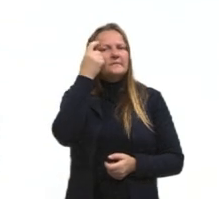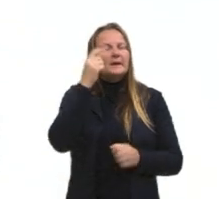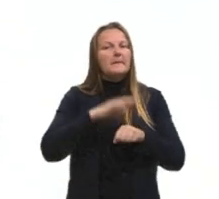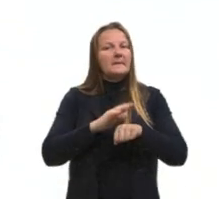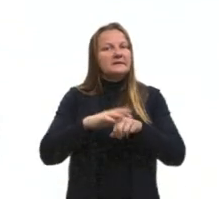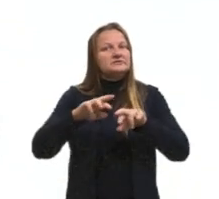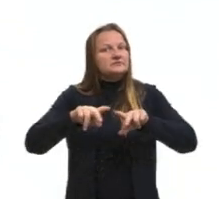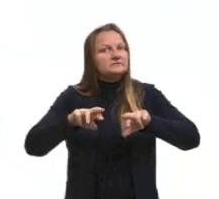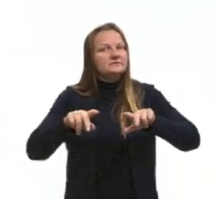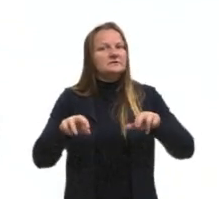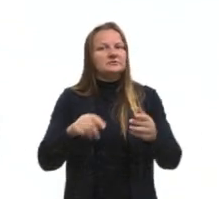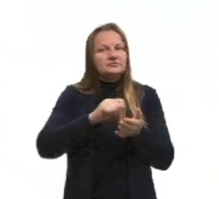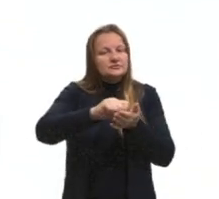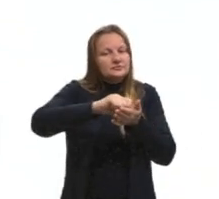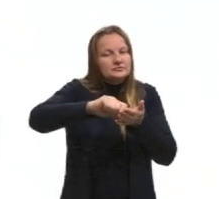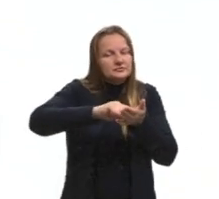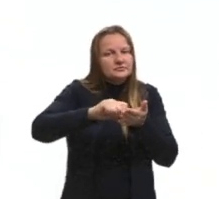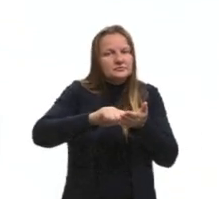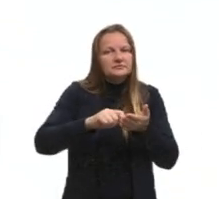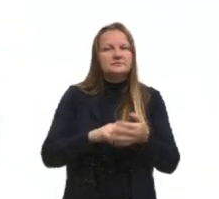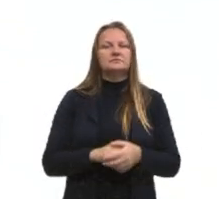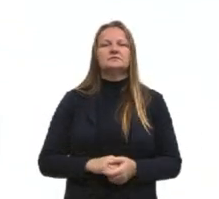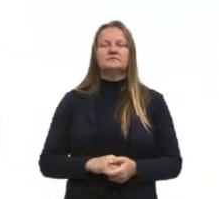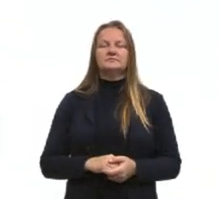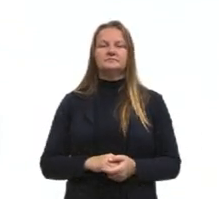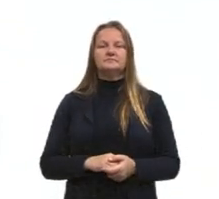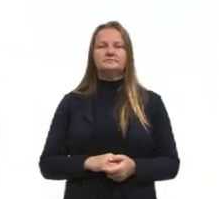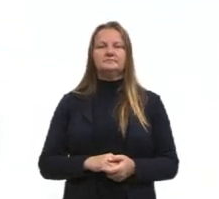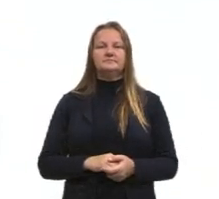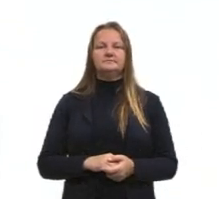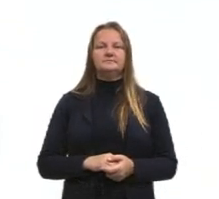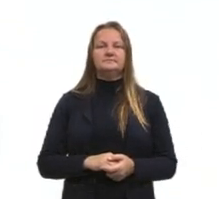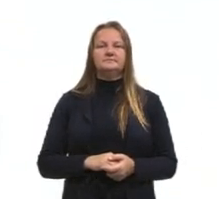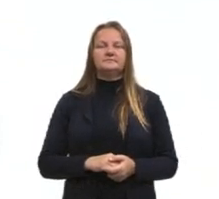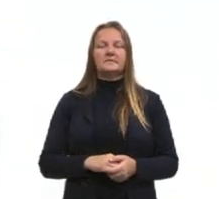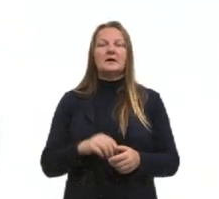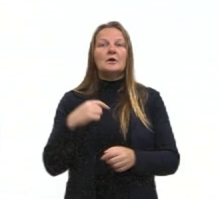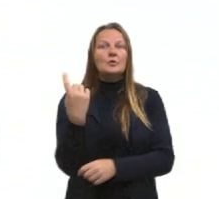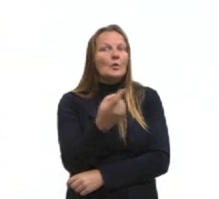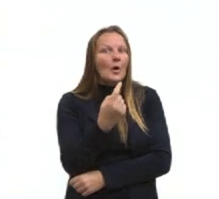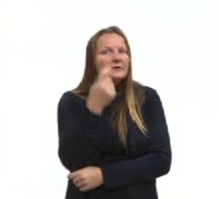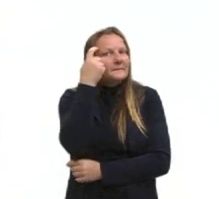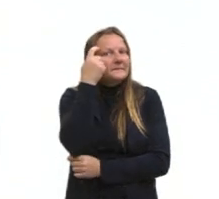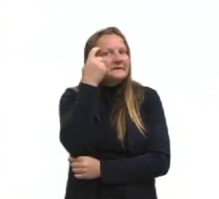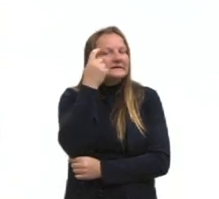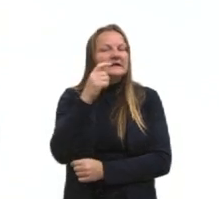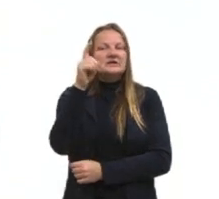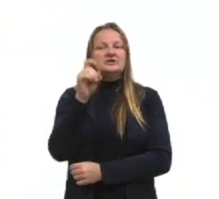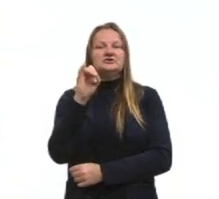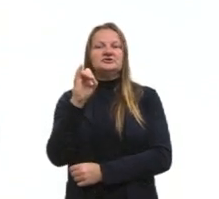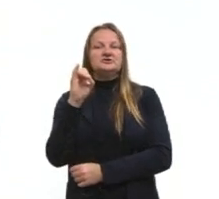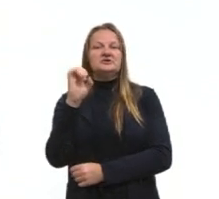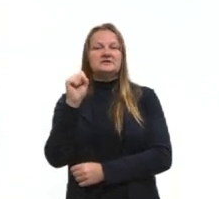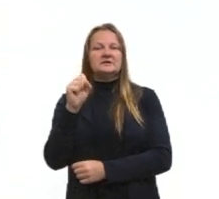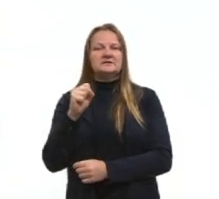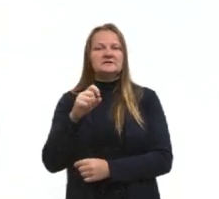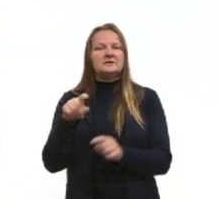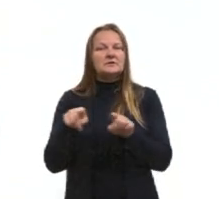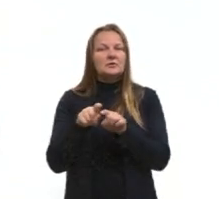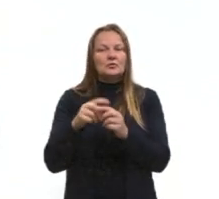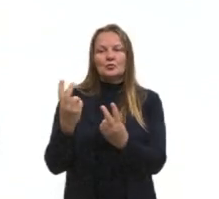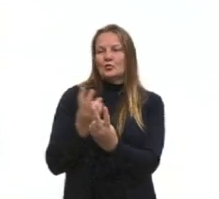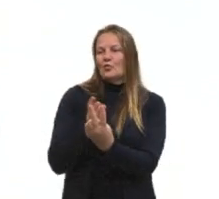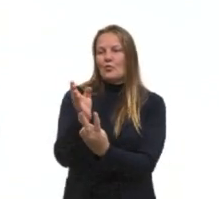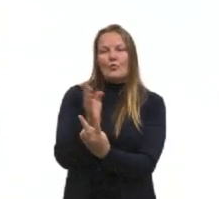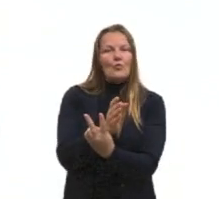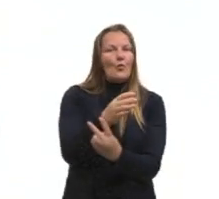diferente das escrituras tá só que a gente não pode pensar que os xiitas são mais radicais não tu tem radical tanto